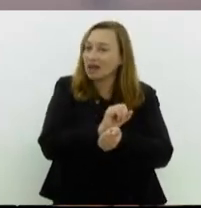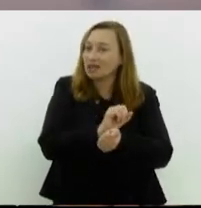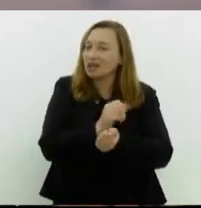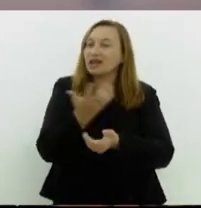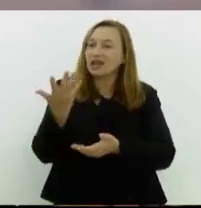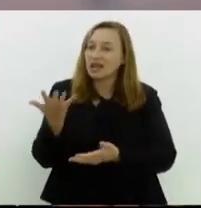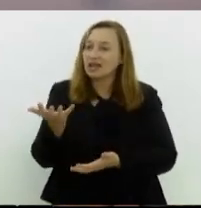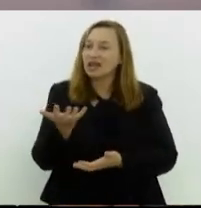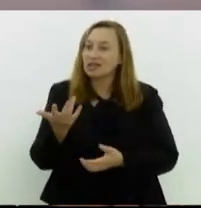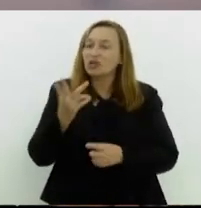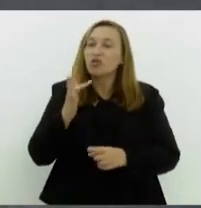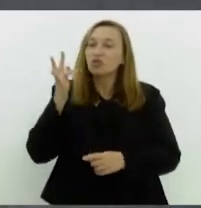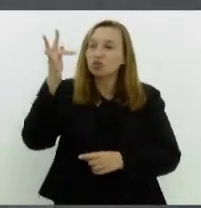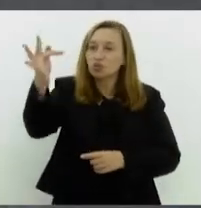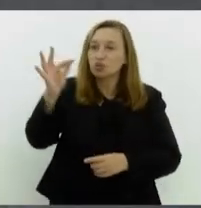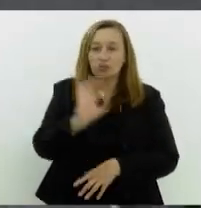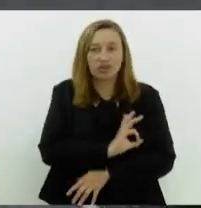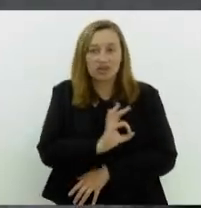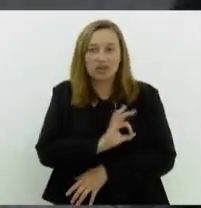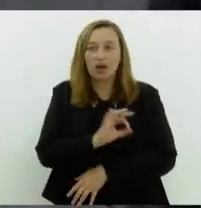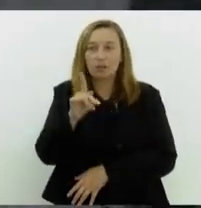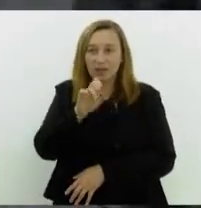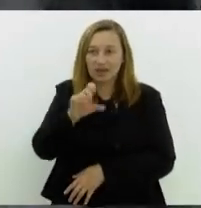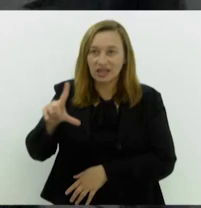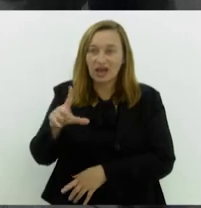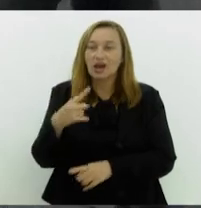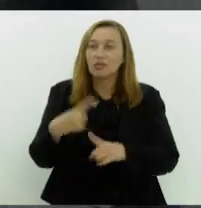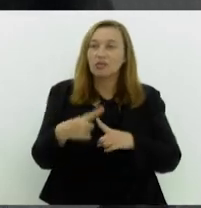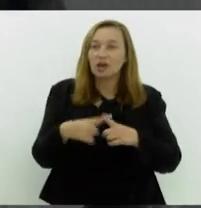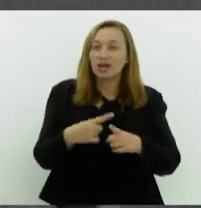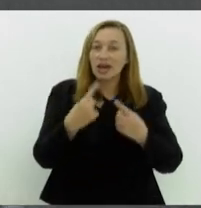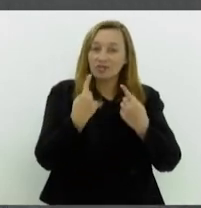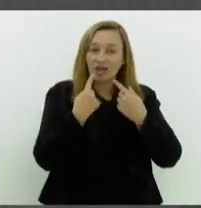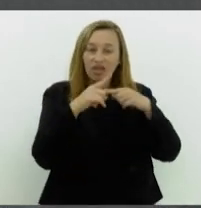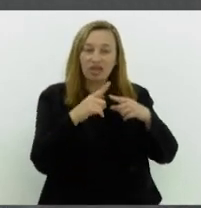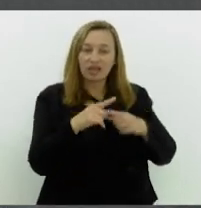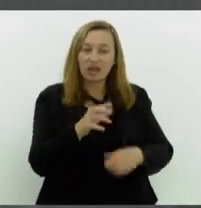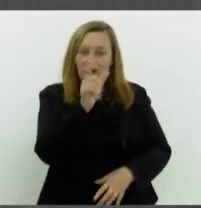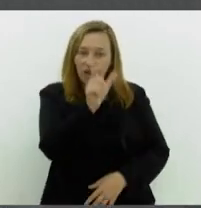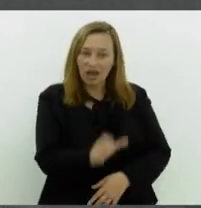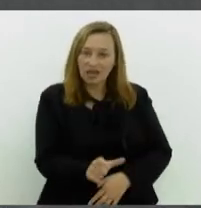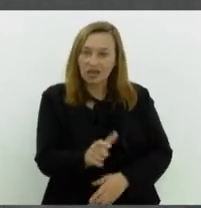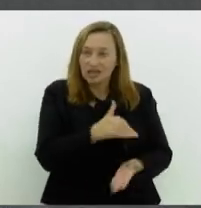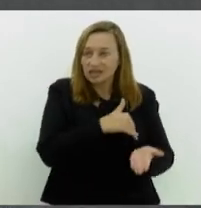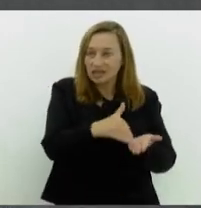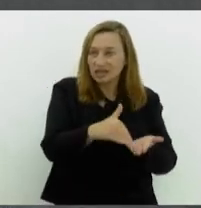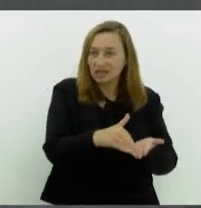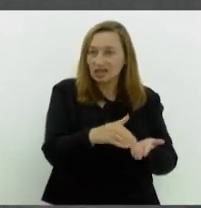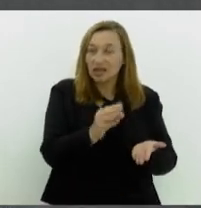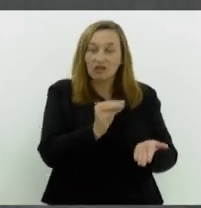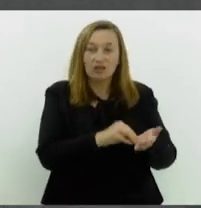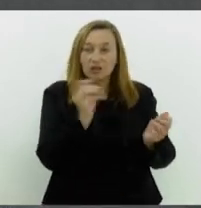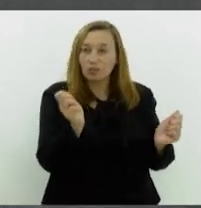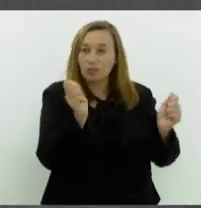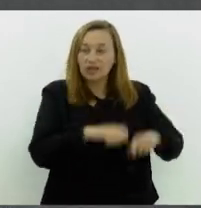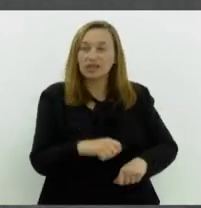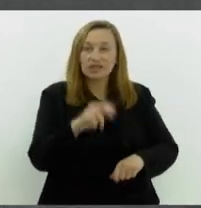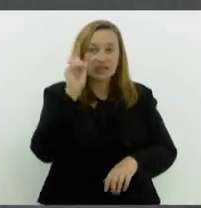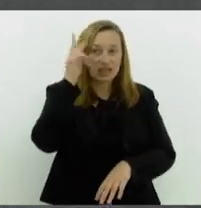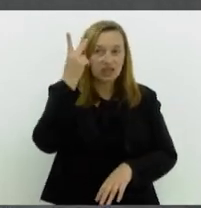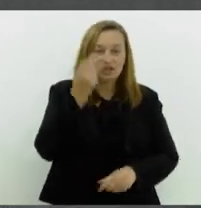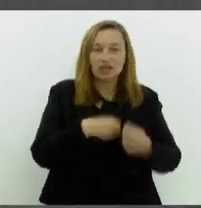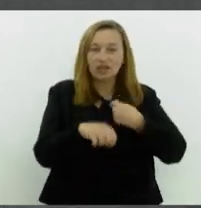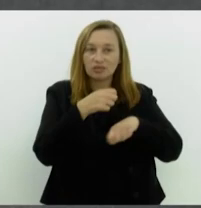policiais penais, porque a minha crítica a essa secretária, que eu considero a secretária mais incompetente da história da